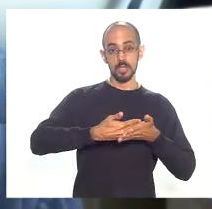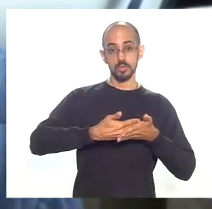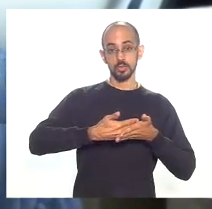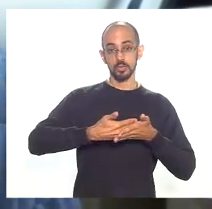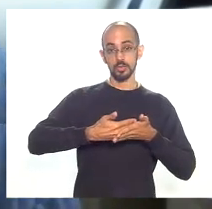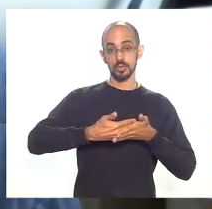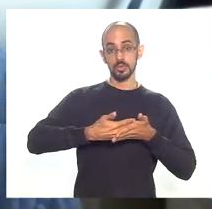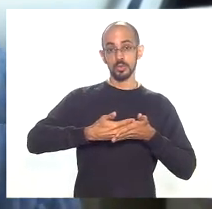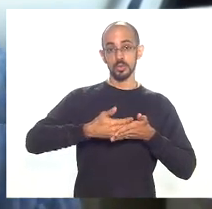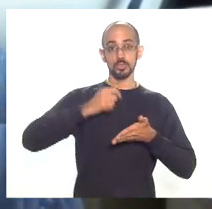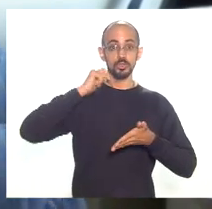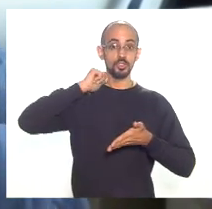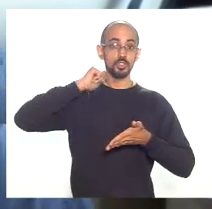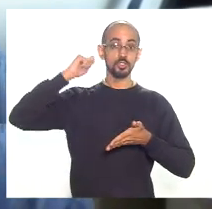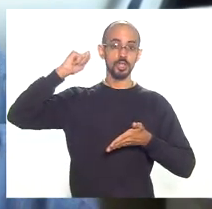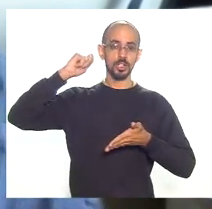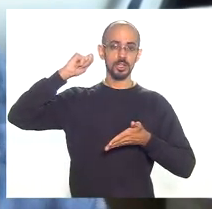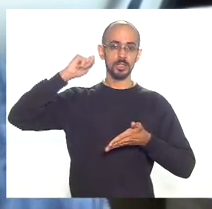tiradentes